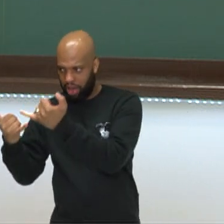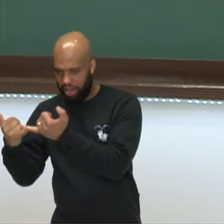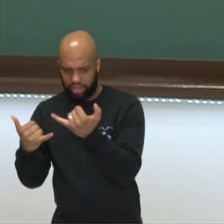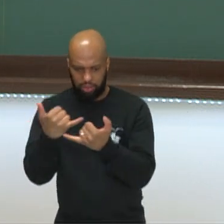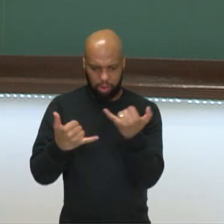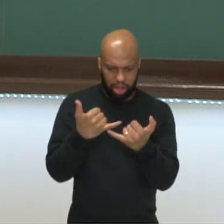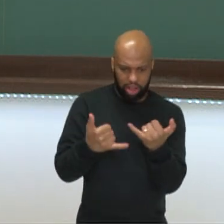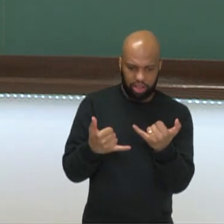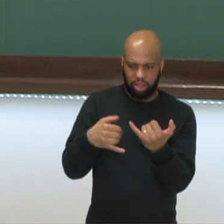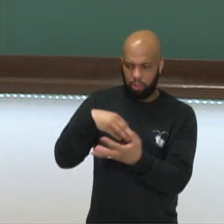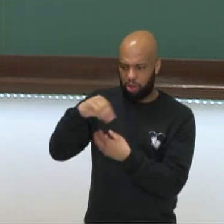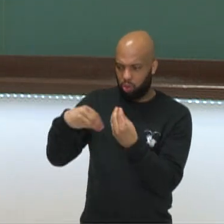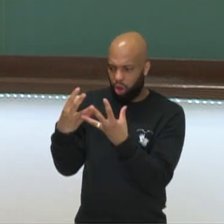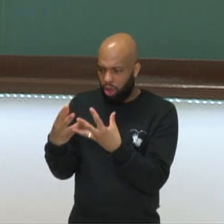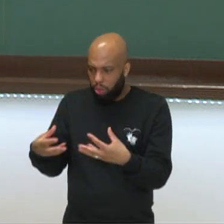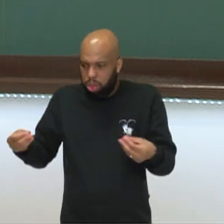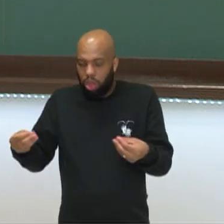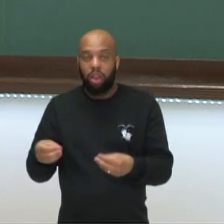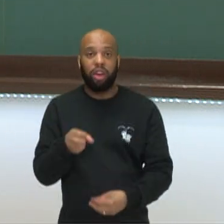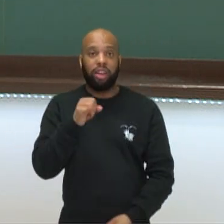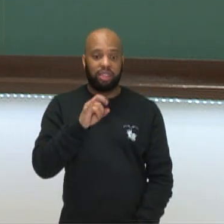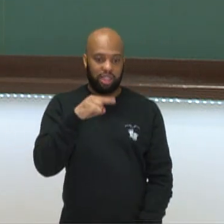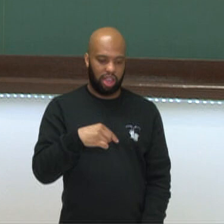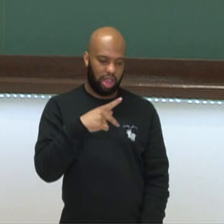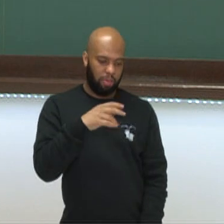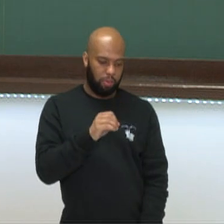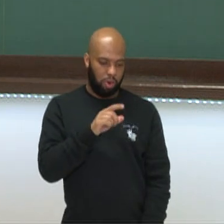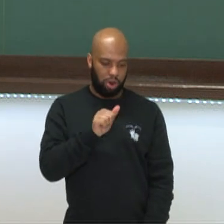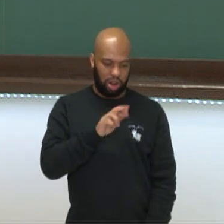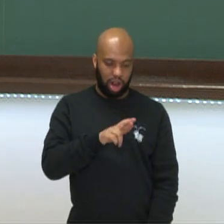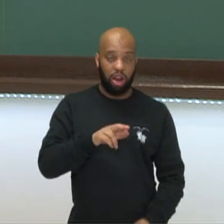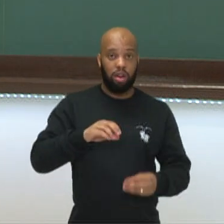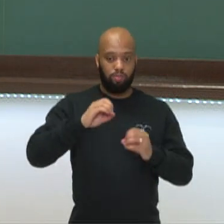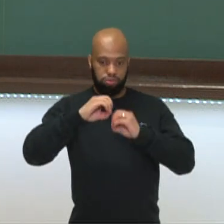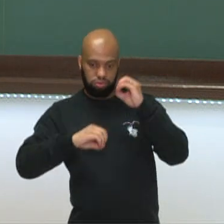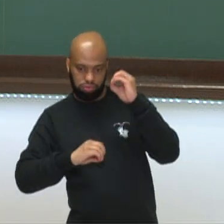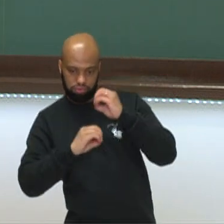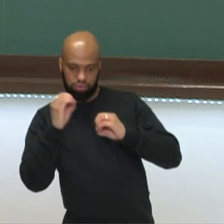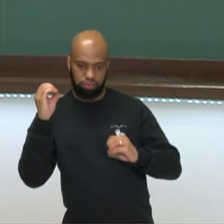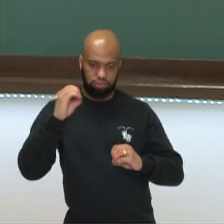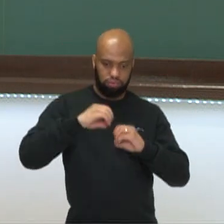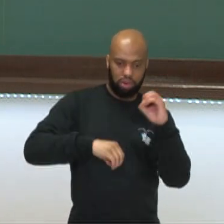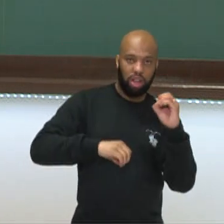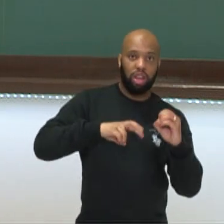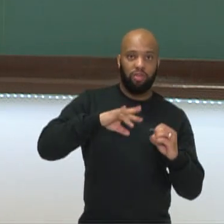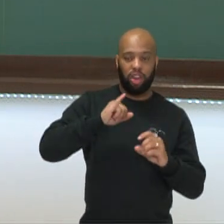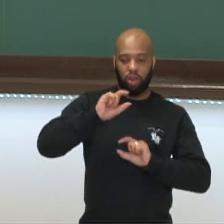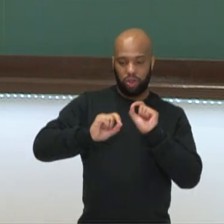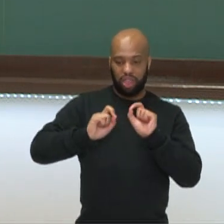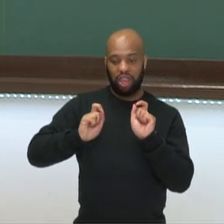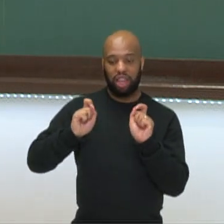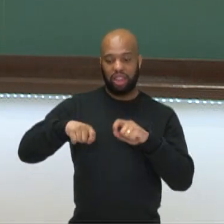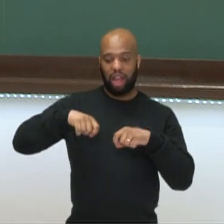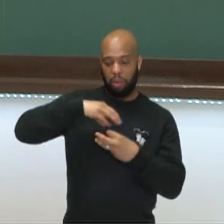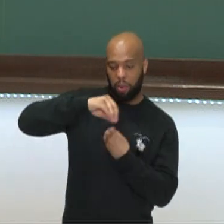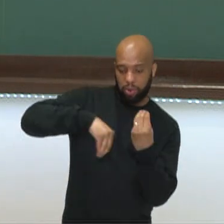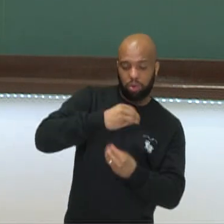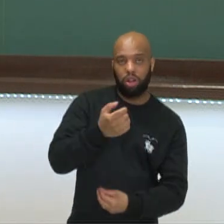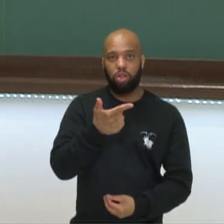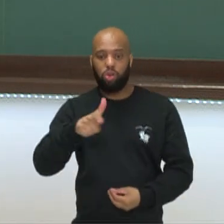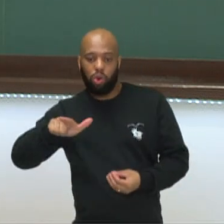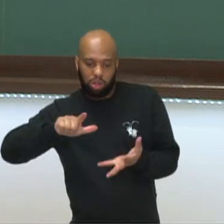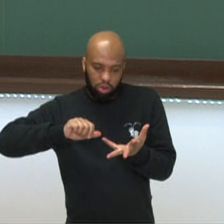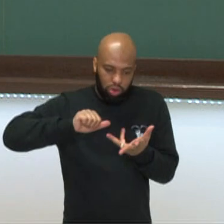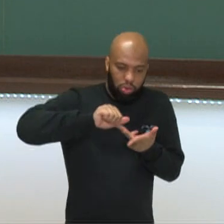uma molécula é polar, ela vai dissolver-se, vai ser miscível em outra